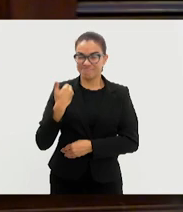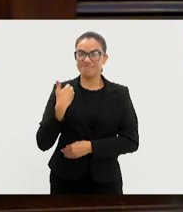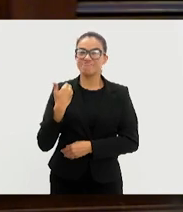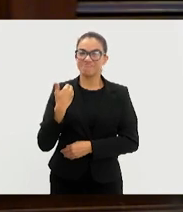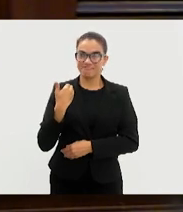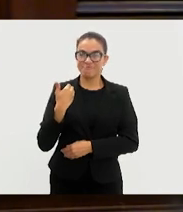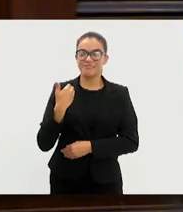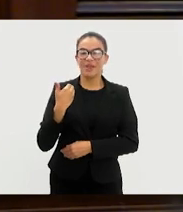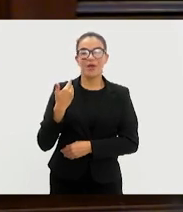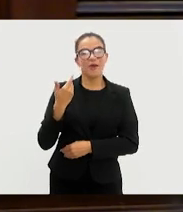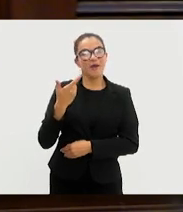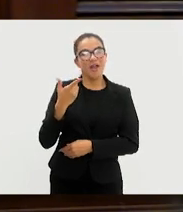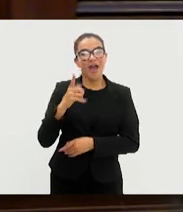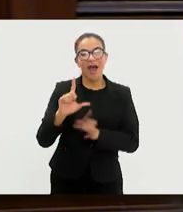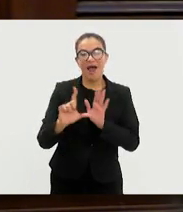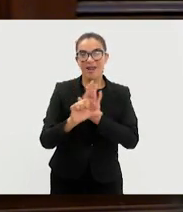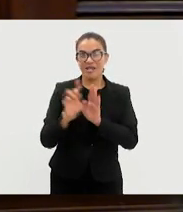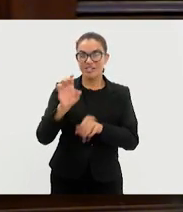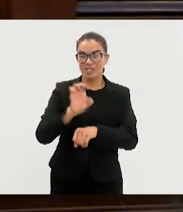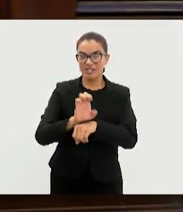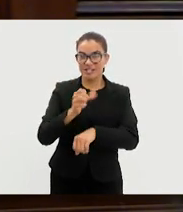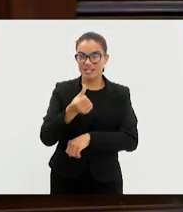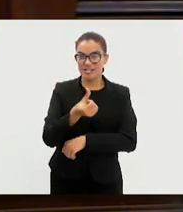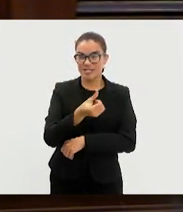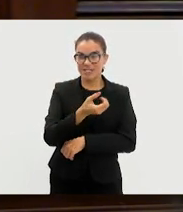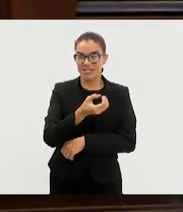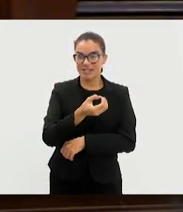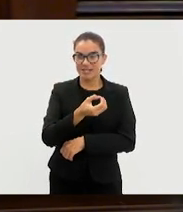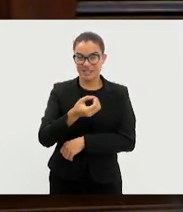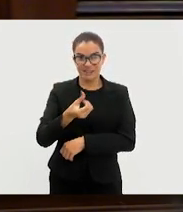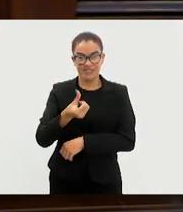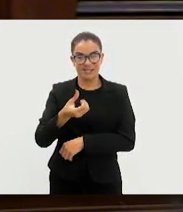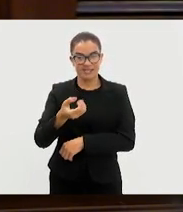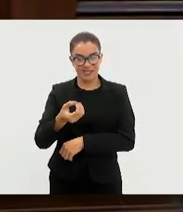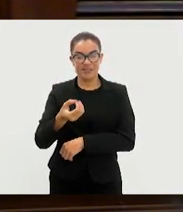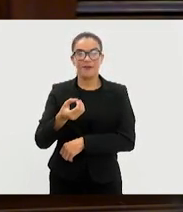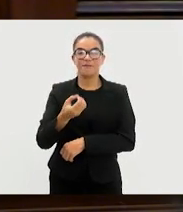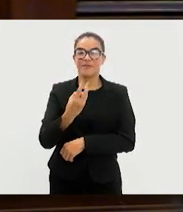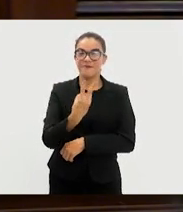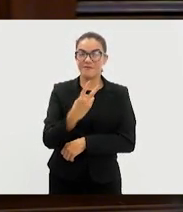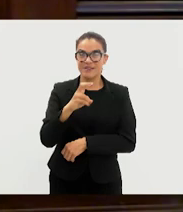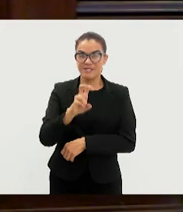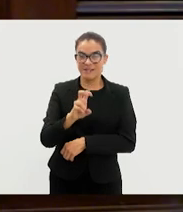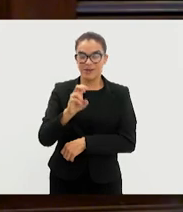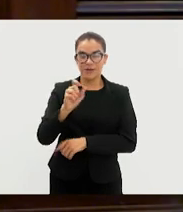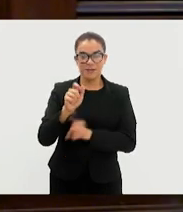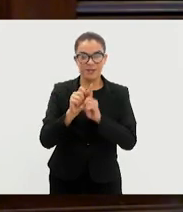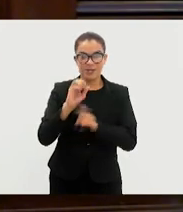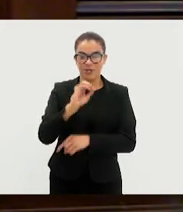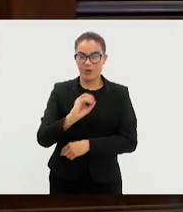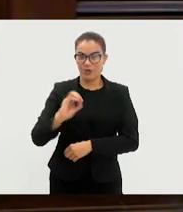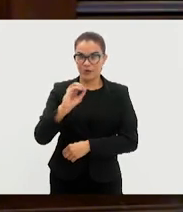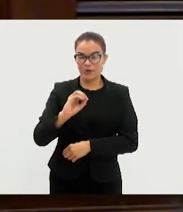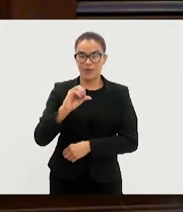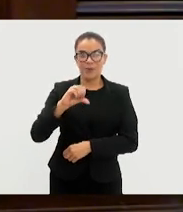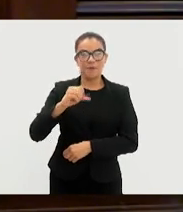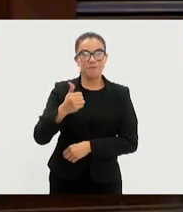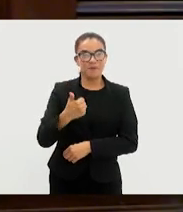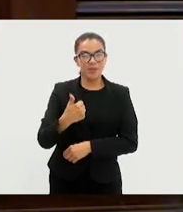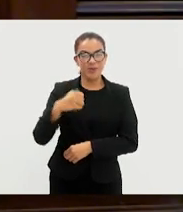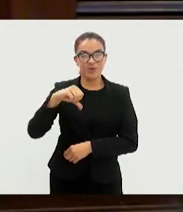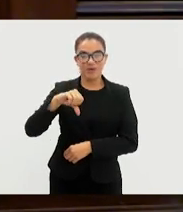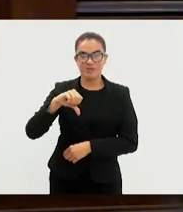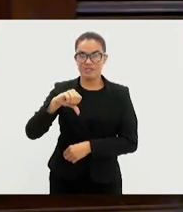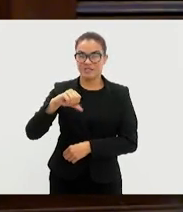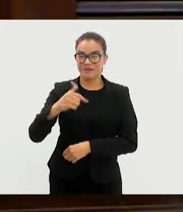em vigor da Lei Estadual 660, de 25 de outubro de